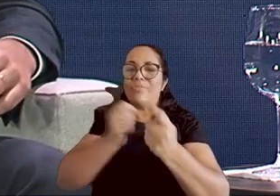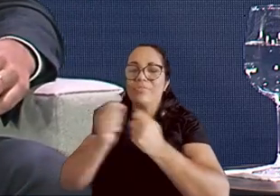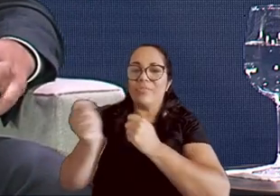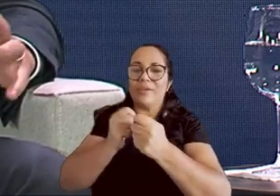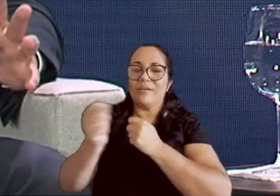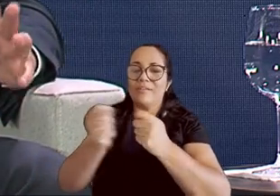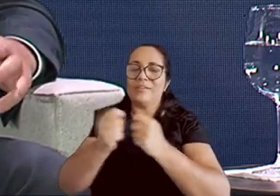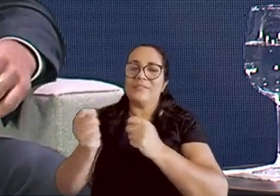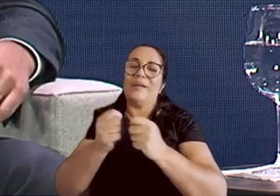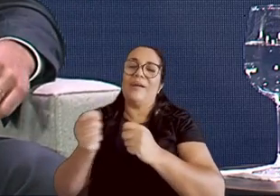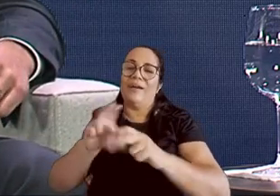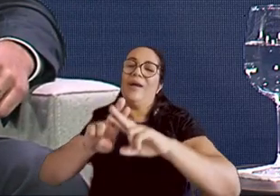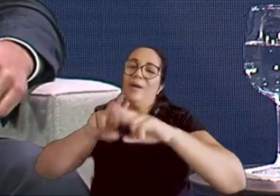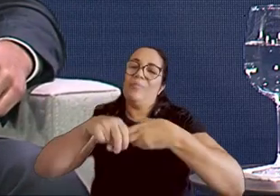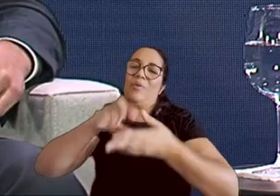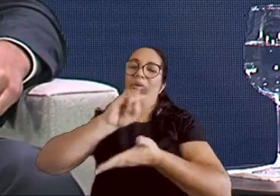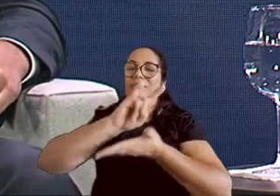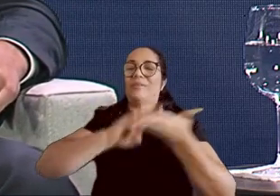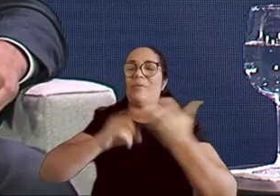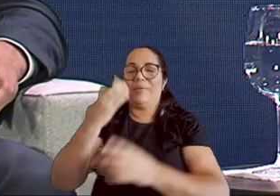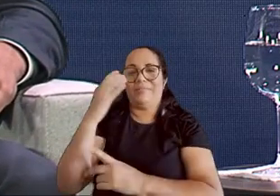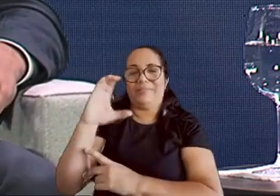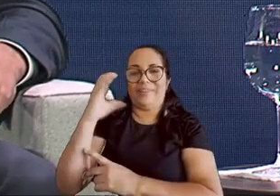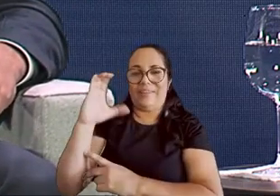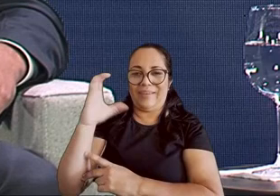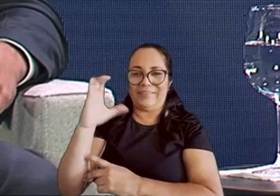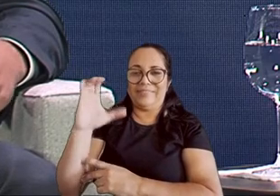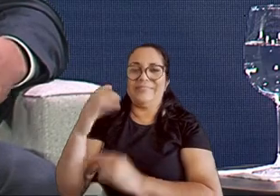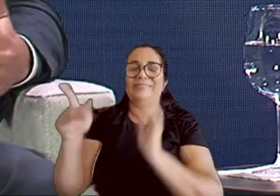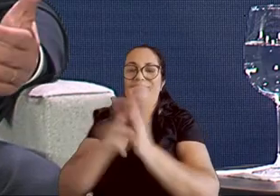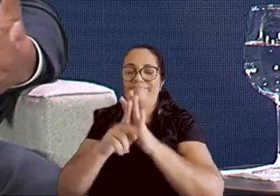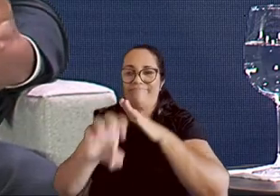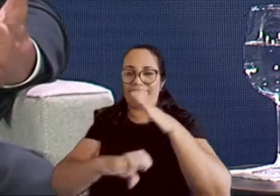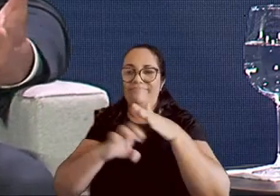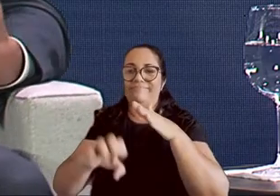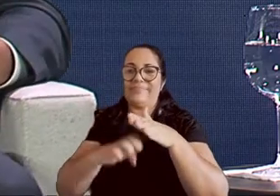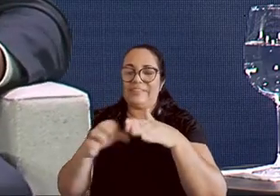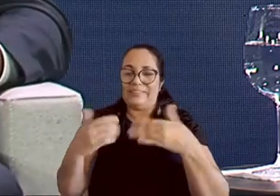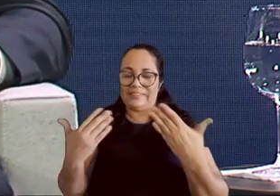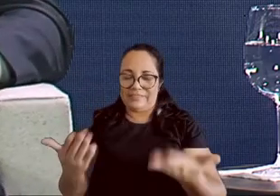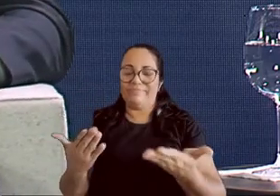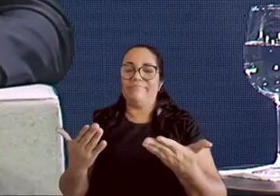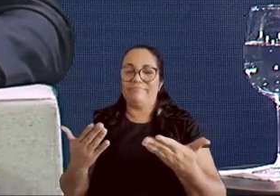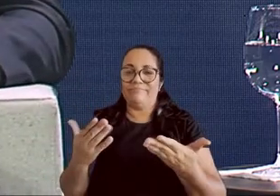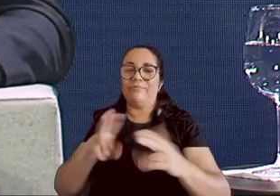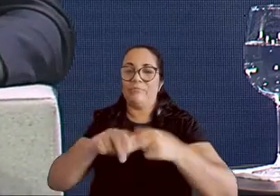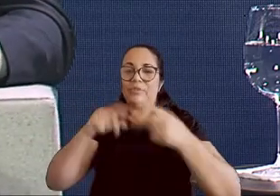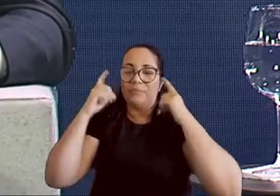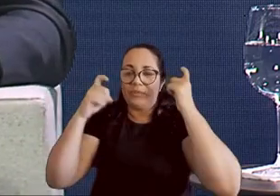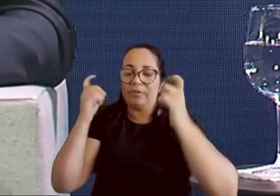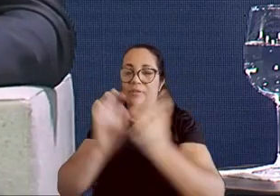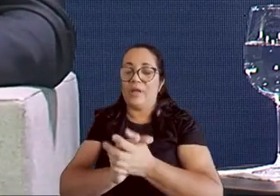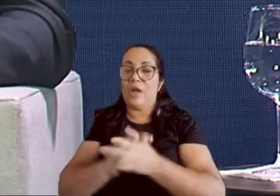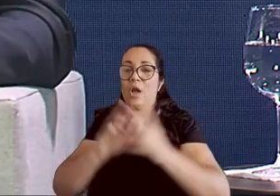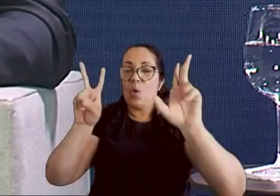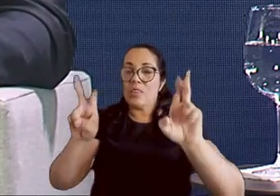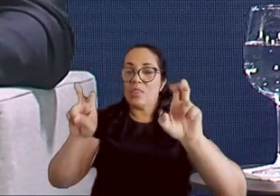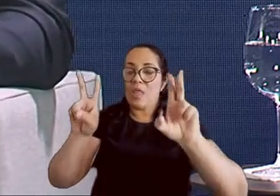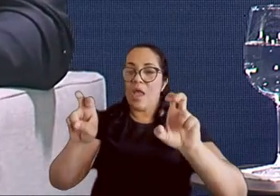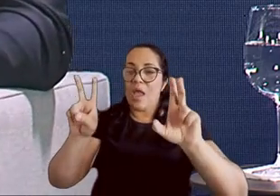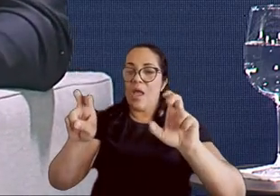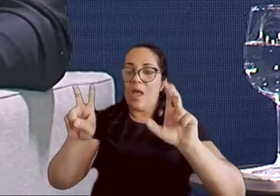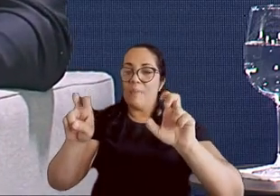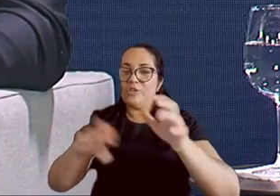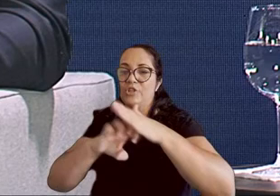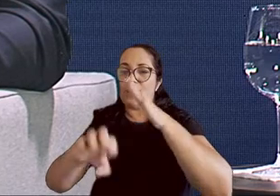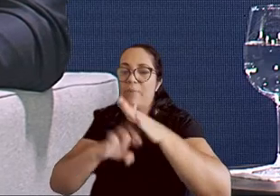e isso é algo que a gente tá acompanhando bem eu o tema de alavancagem como Jean falou assim a gente até o BTG